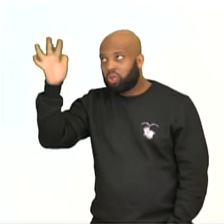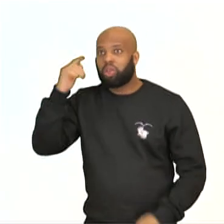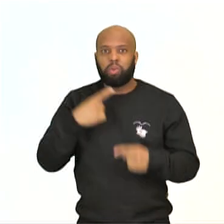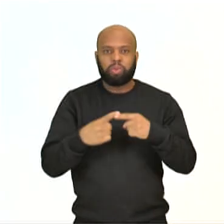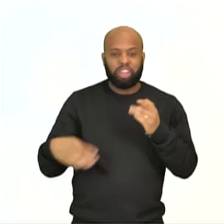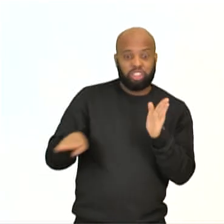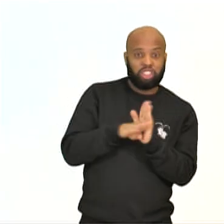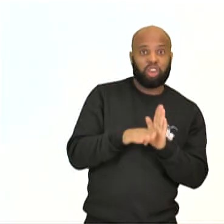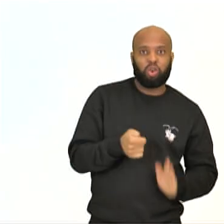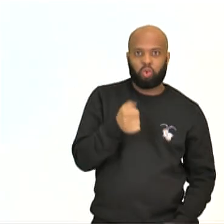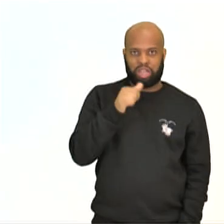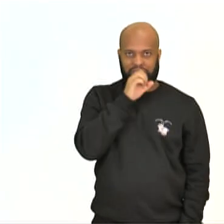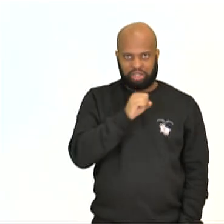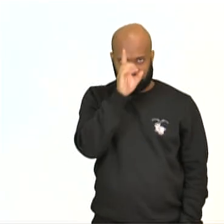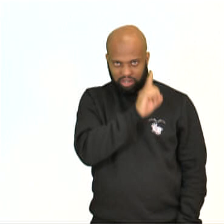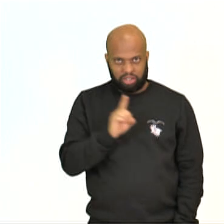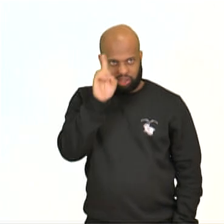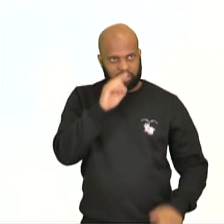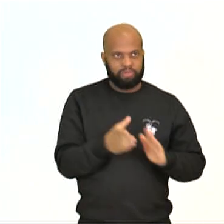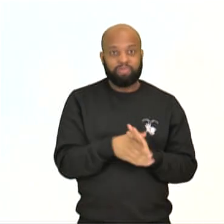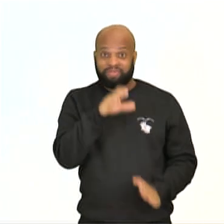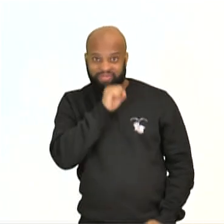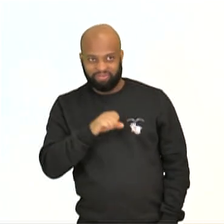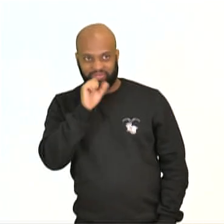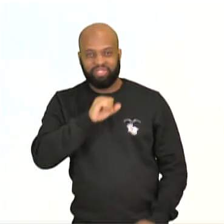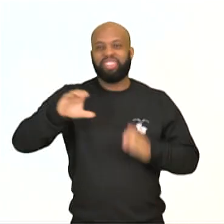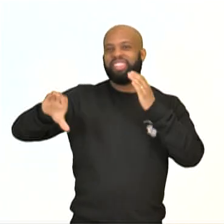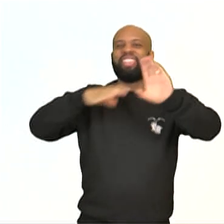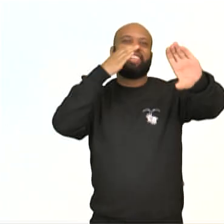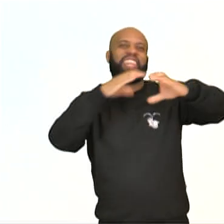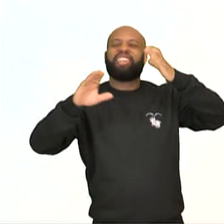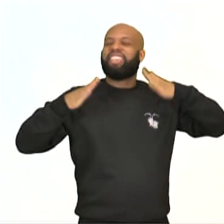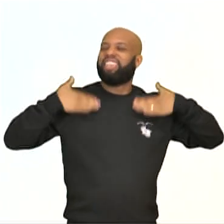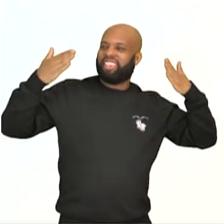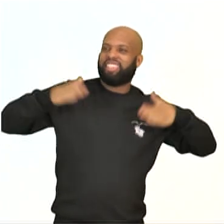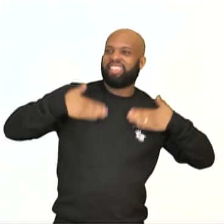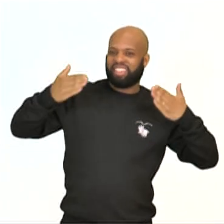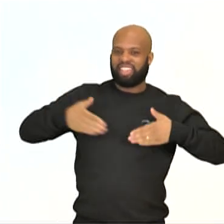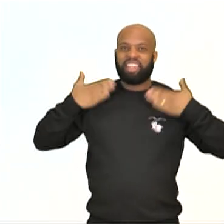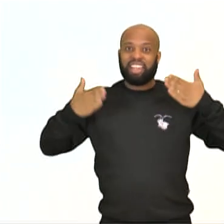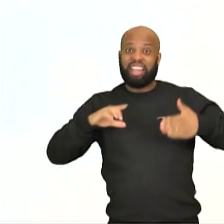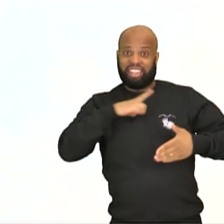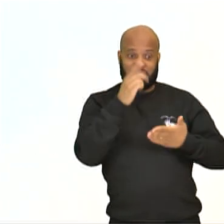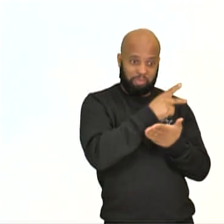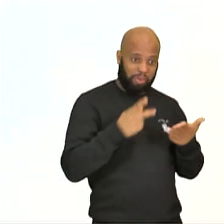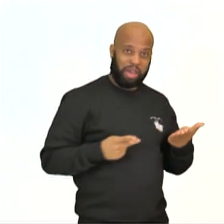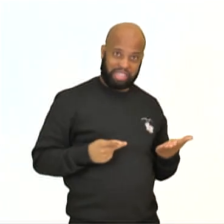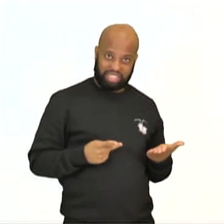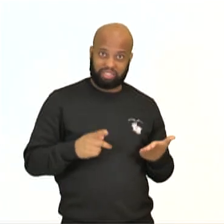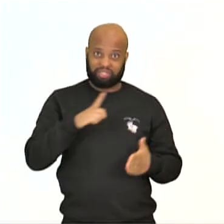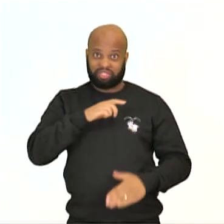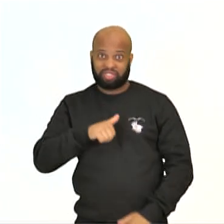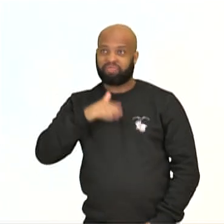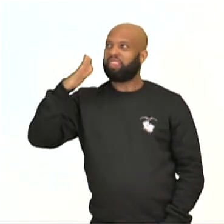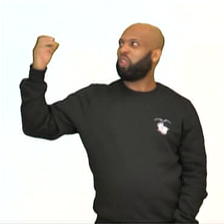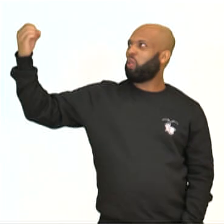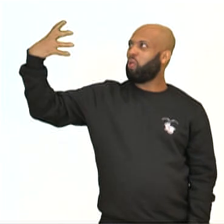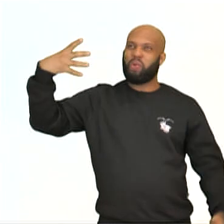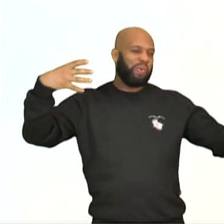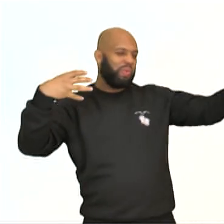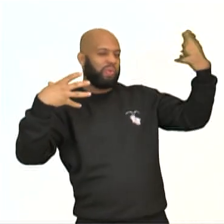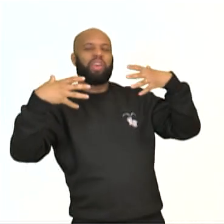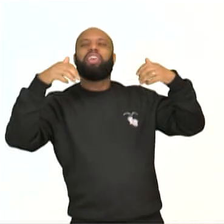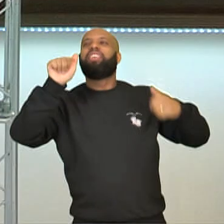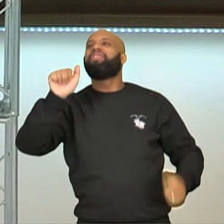final de semana. Sábado, canções mais alegres, poemas mais amenos. Um pouco mais de luz, de